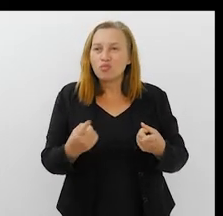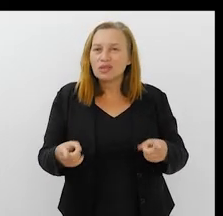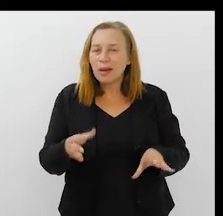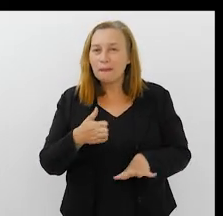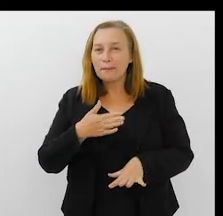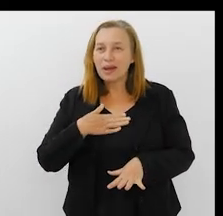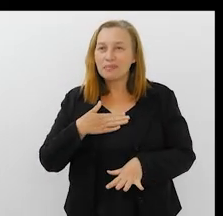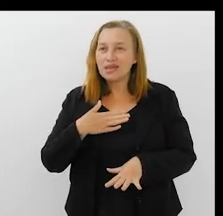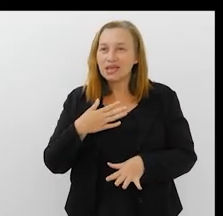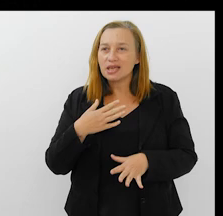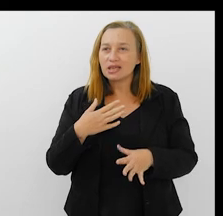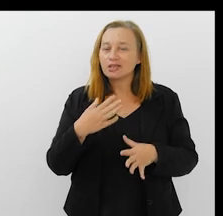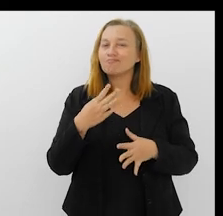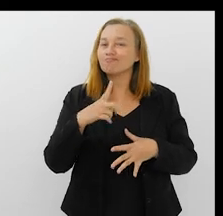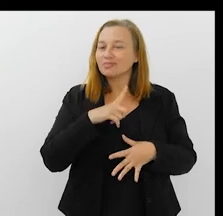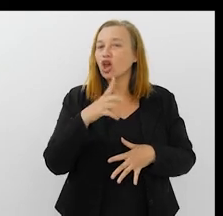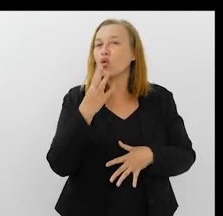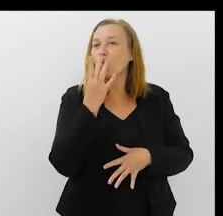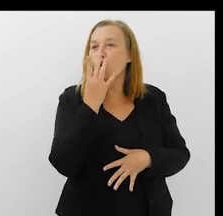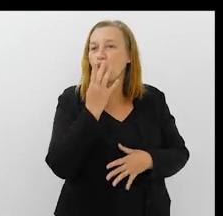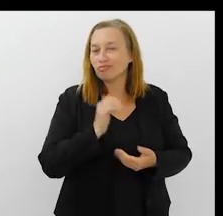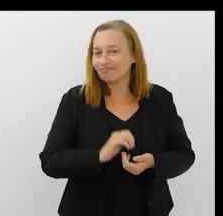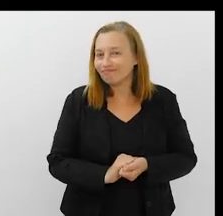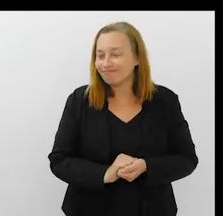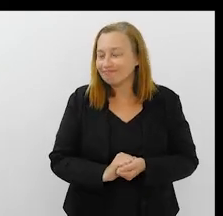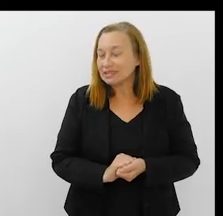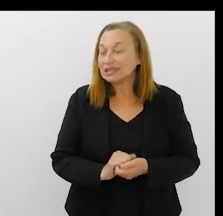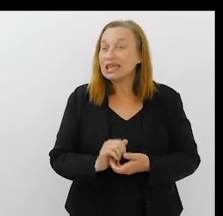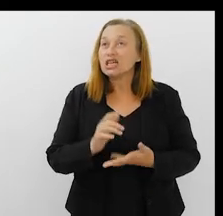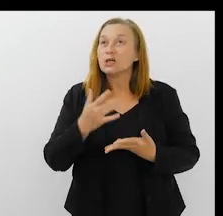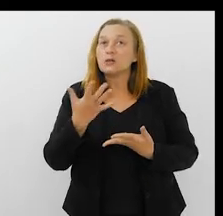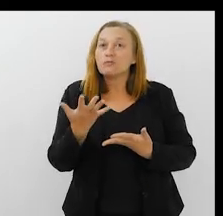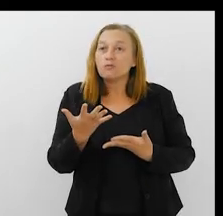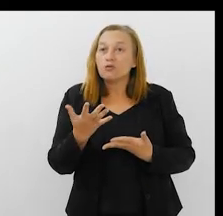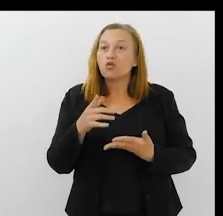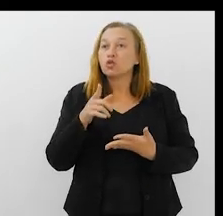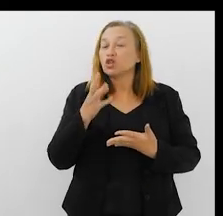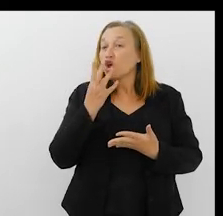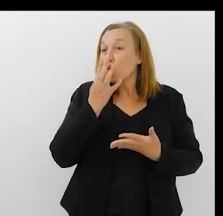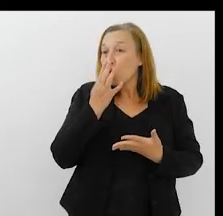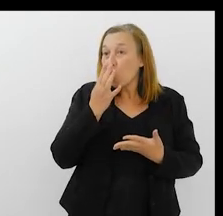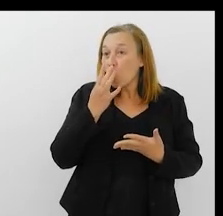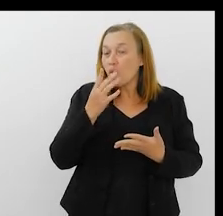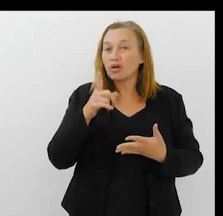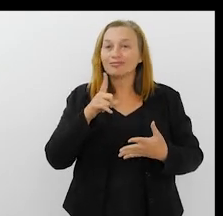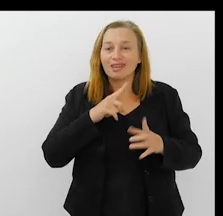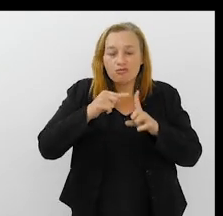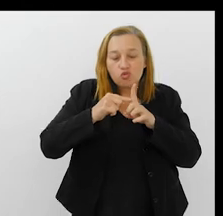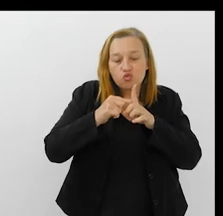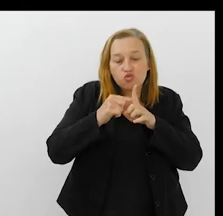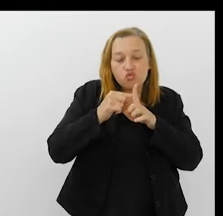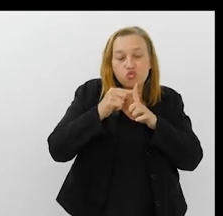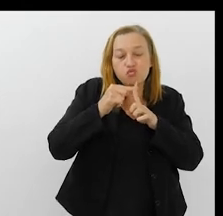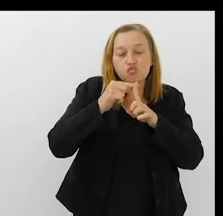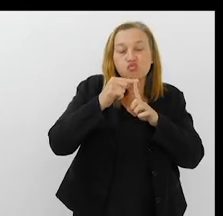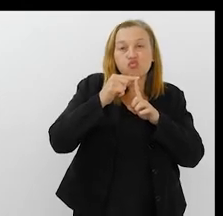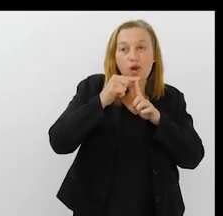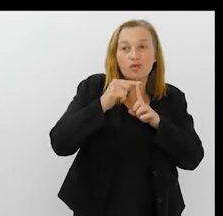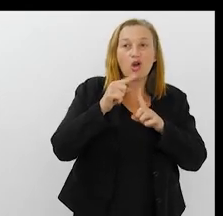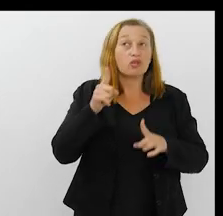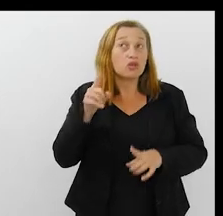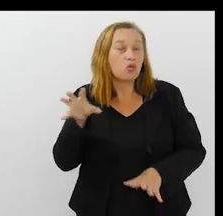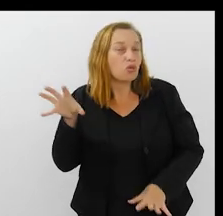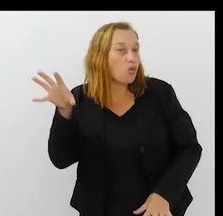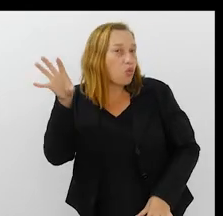para mim tem cor. Ah, que legal. Né? Você tem cor, tem temperatura. Você,